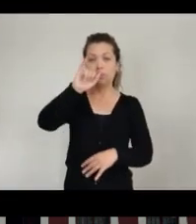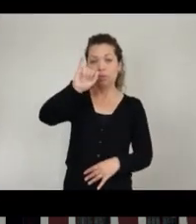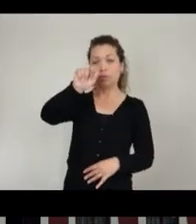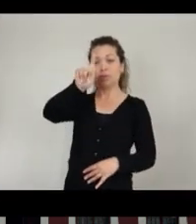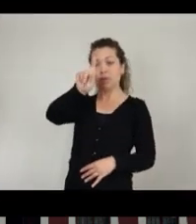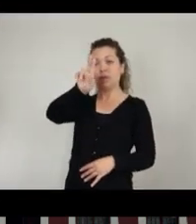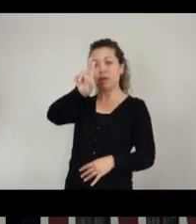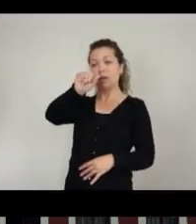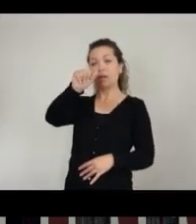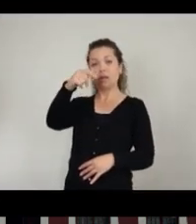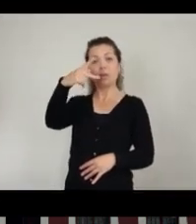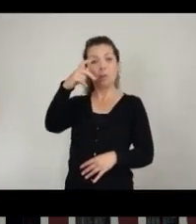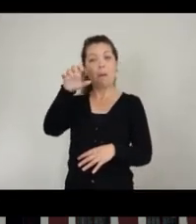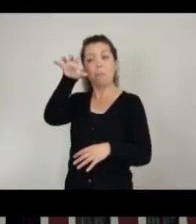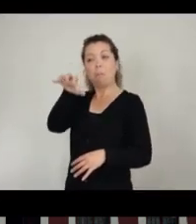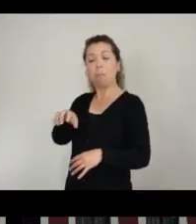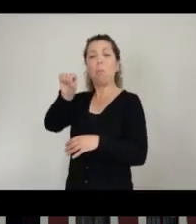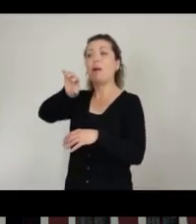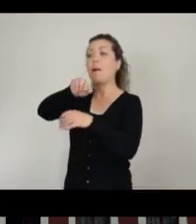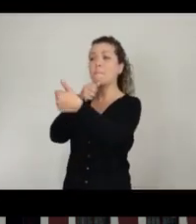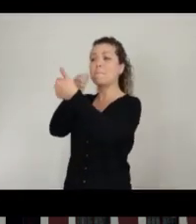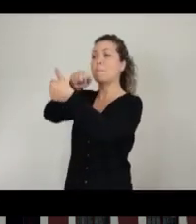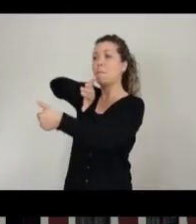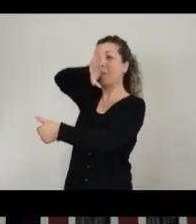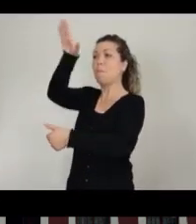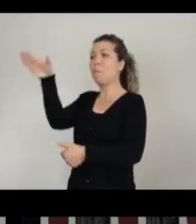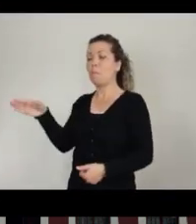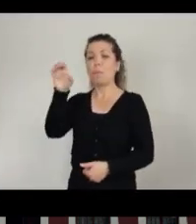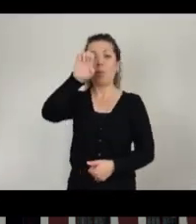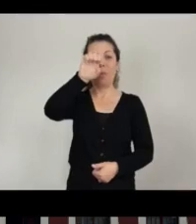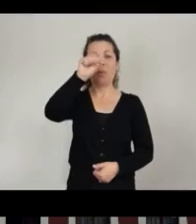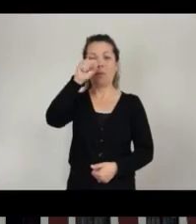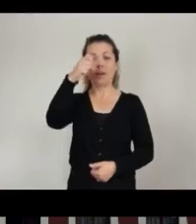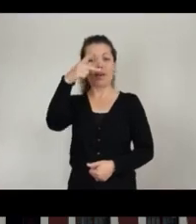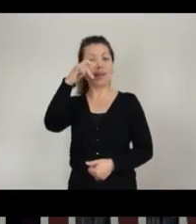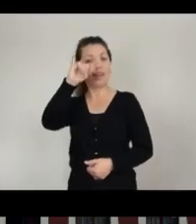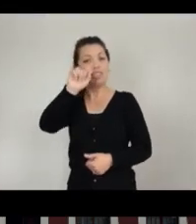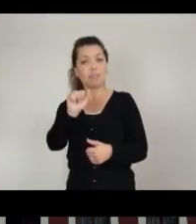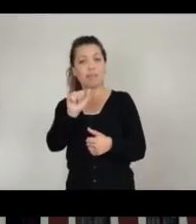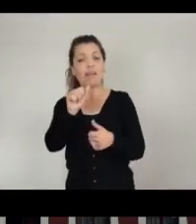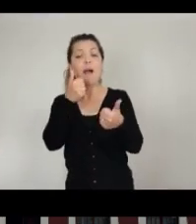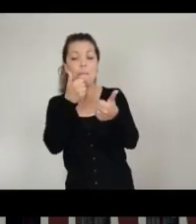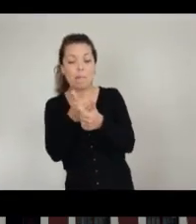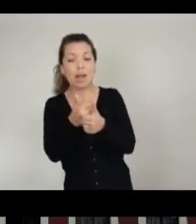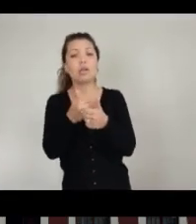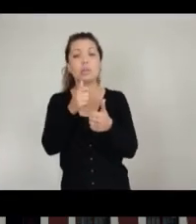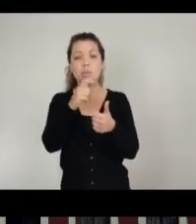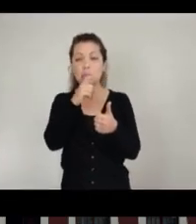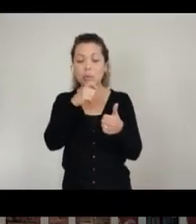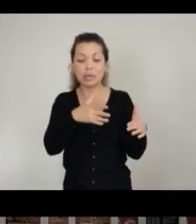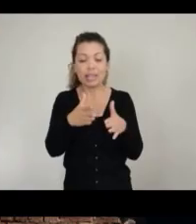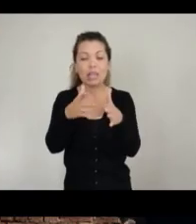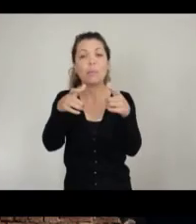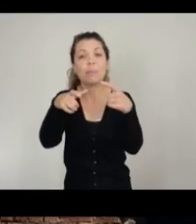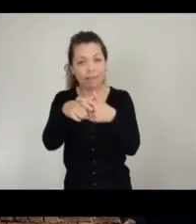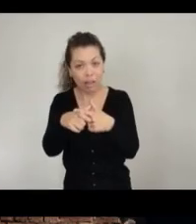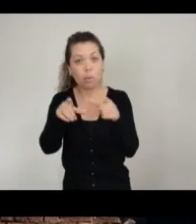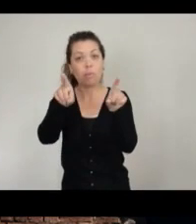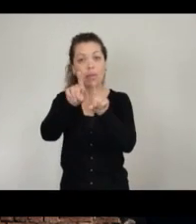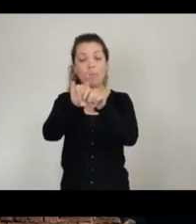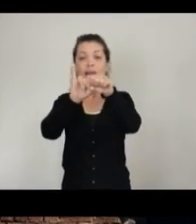cultivando apenas o necessário para a alimentação de suas famílias. Foi apenas no fim do século XVIII, com a exportação de sacas